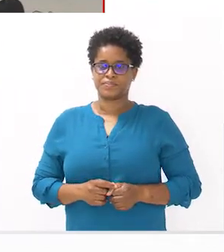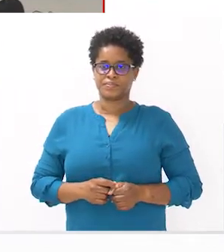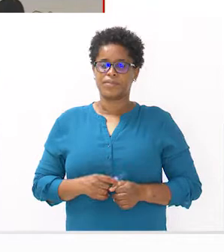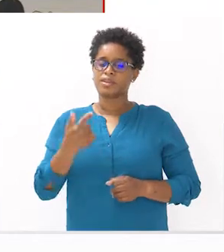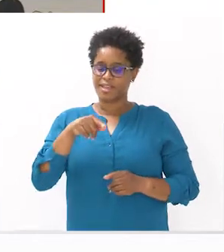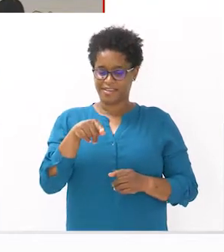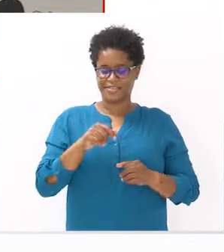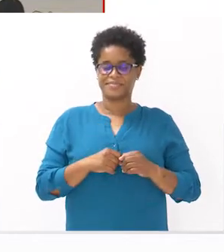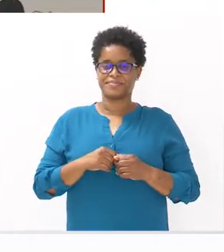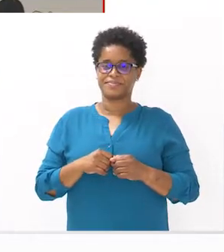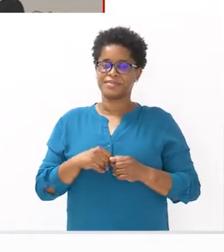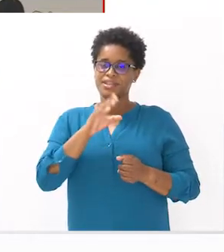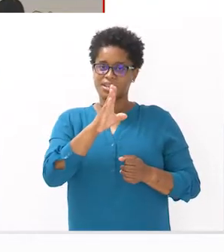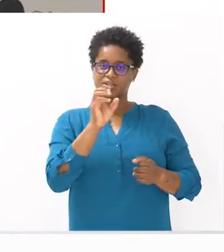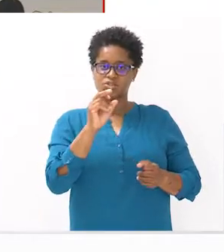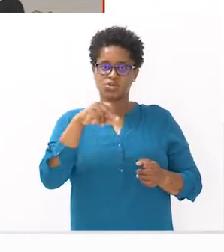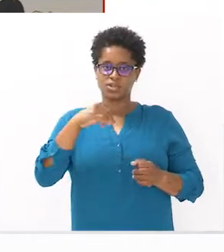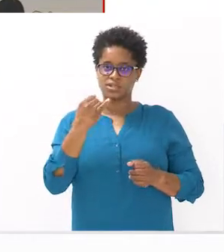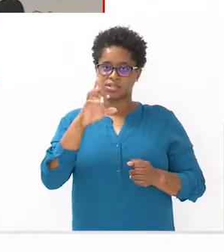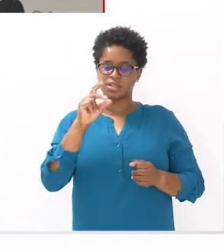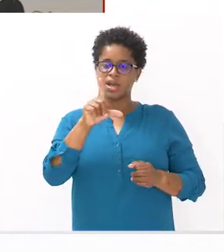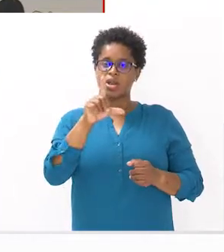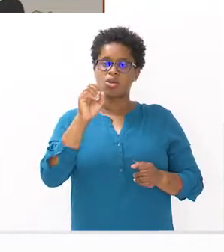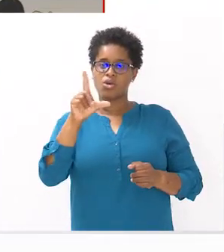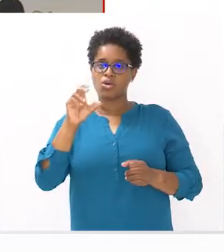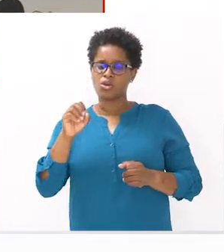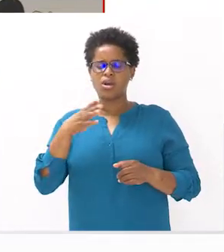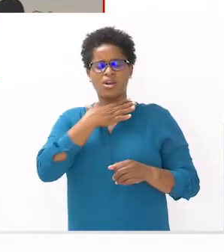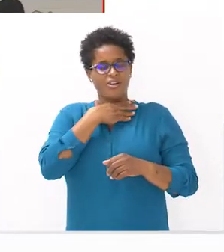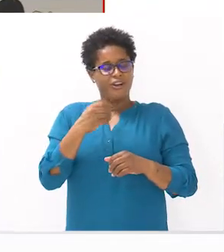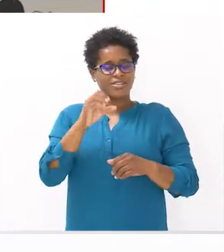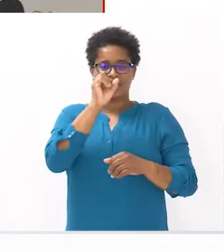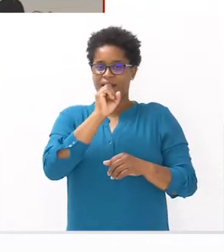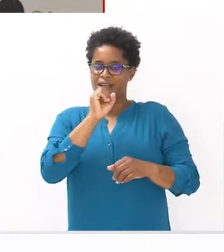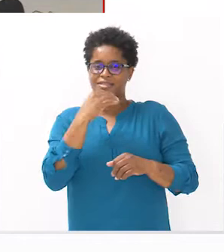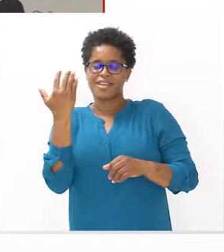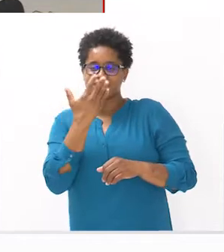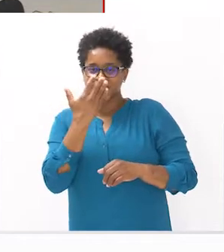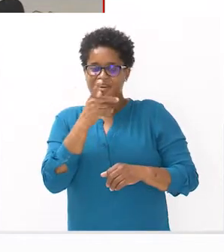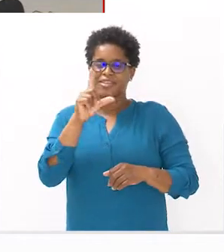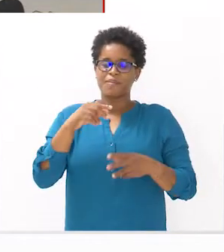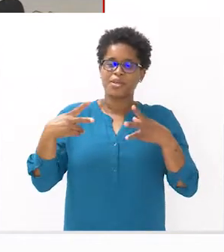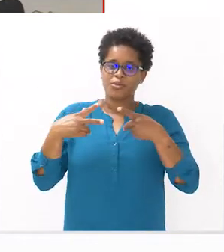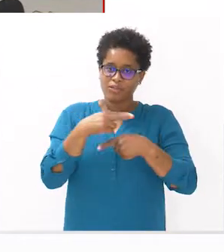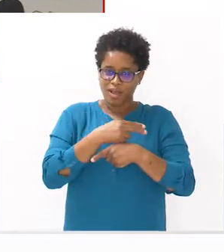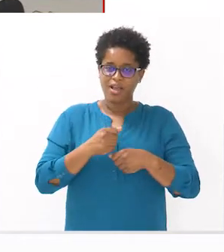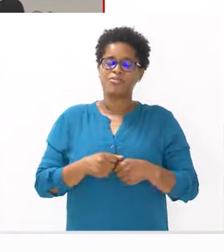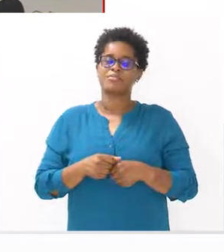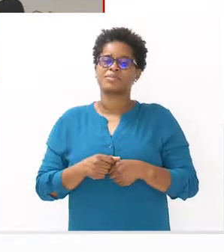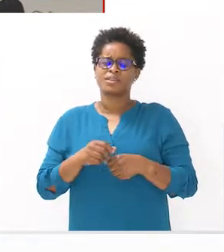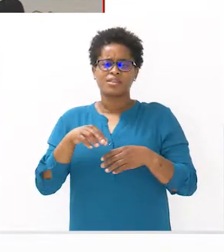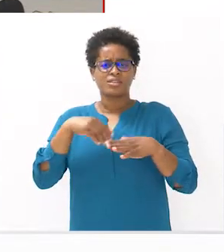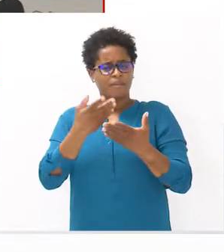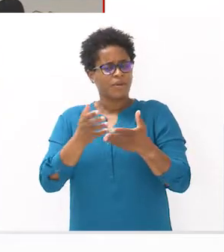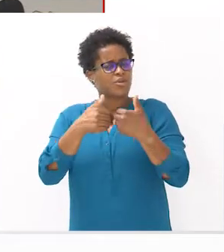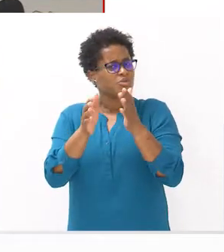Está aqui. A Joaninha Loló adora cantarolar. Nas aulas e no recreio, põe todas